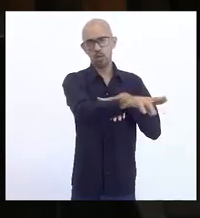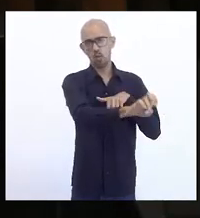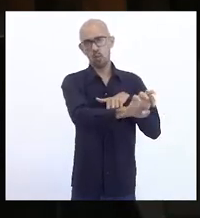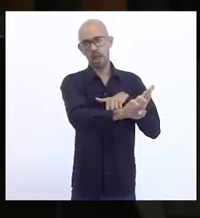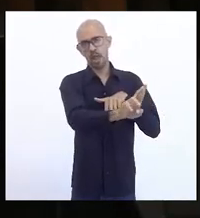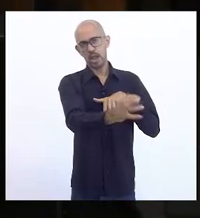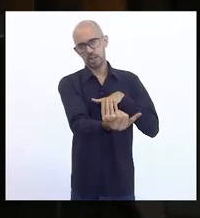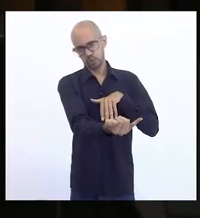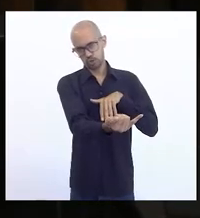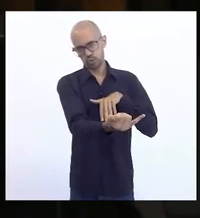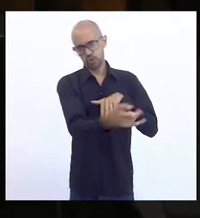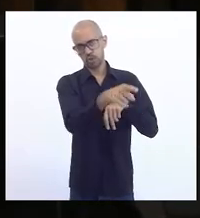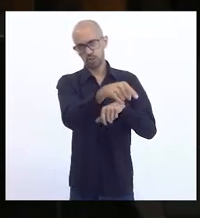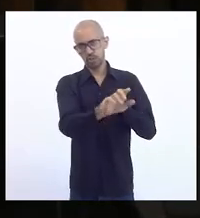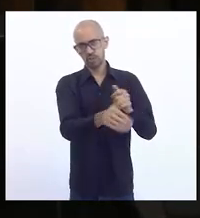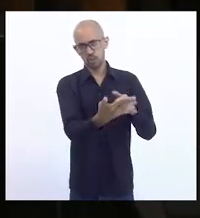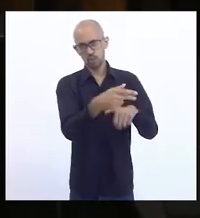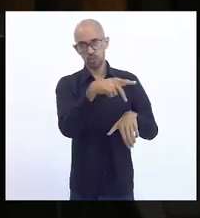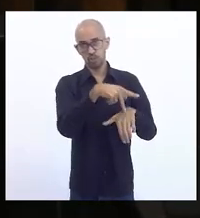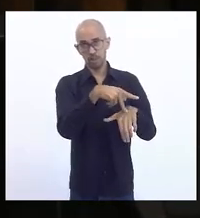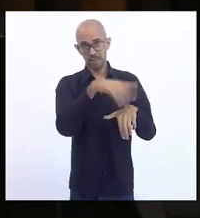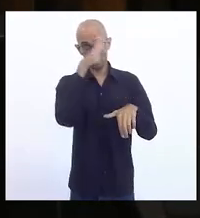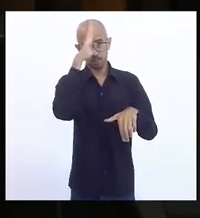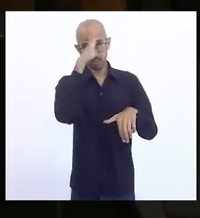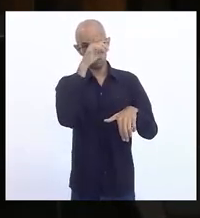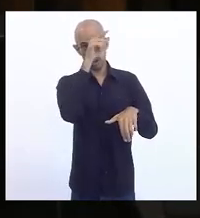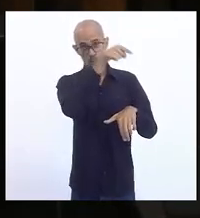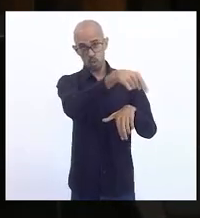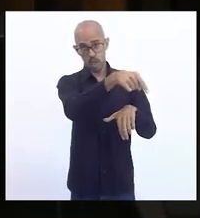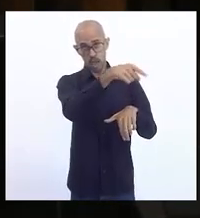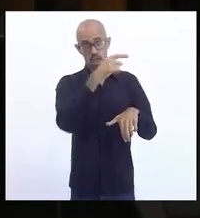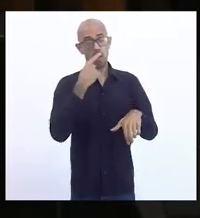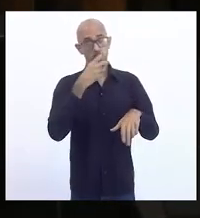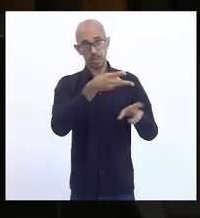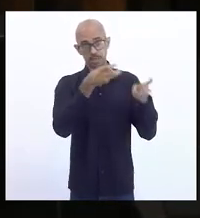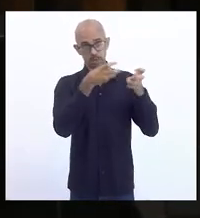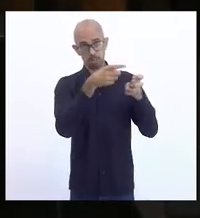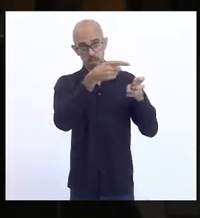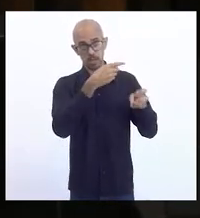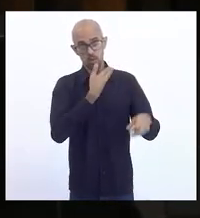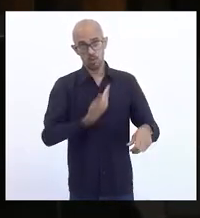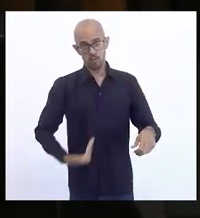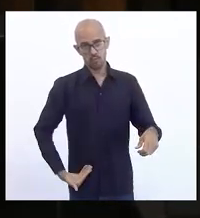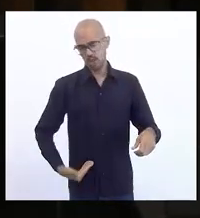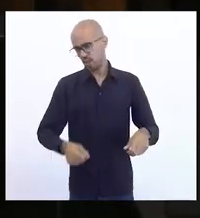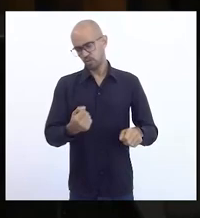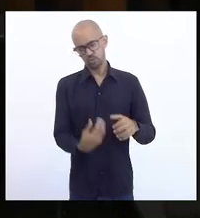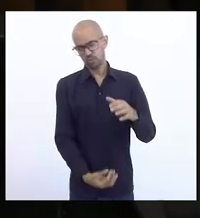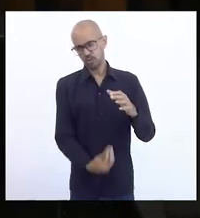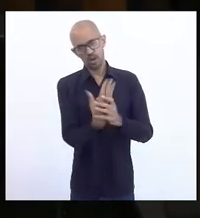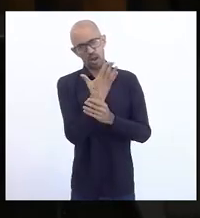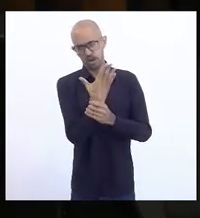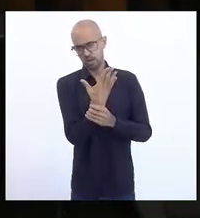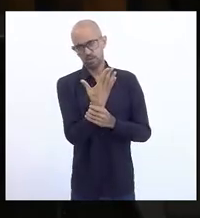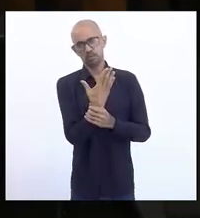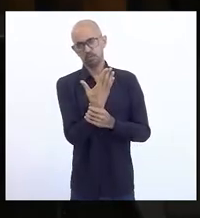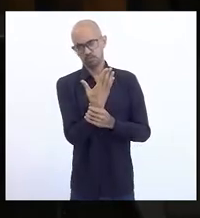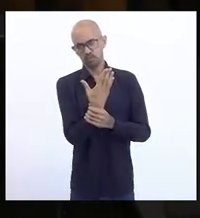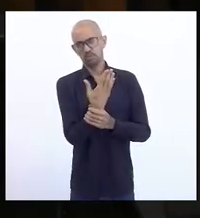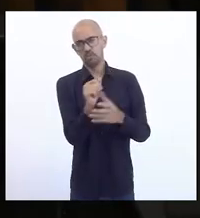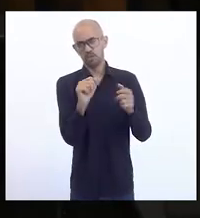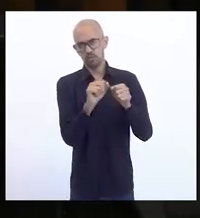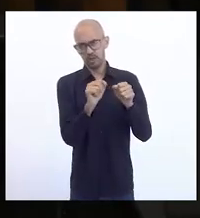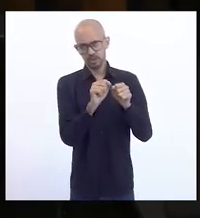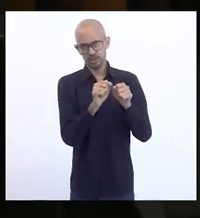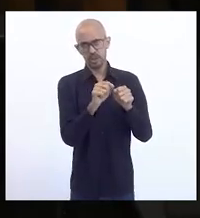de pedra fundamental, eu vi uns 3 governos lançarem pedra fundamental para fazer a